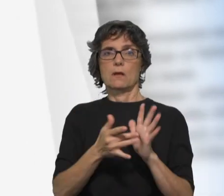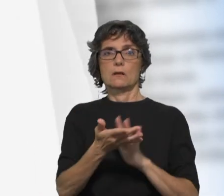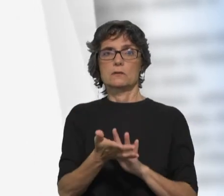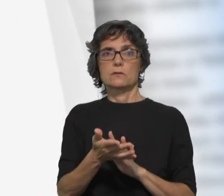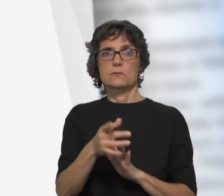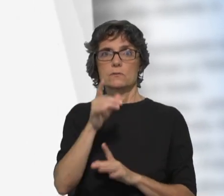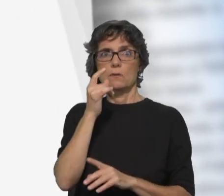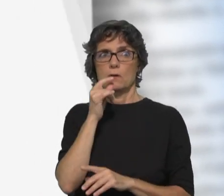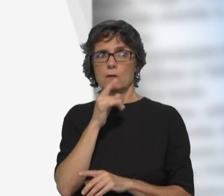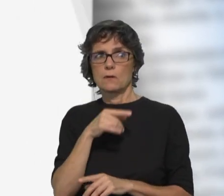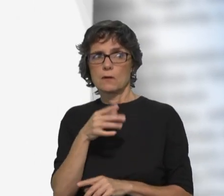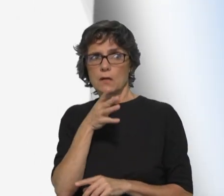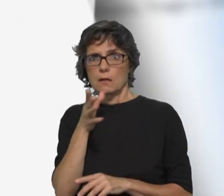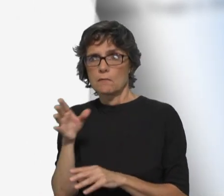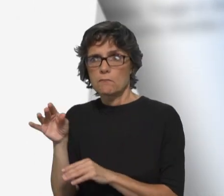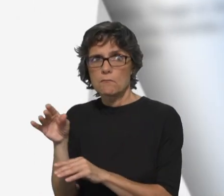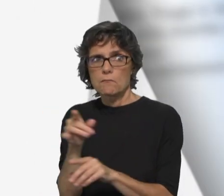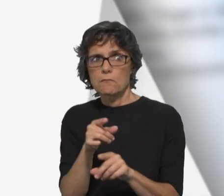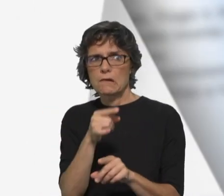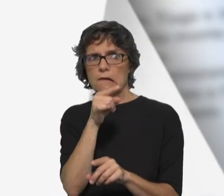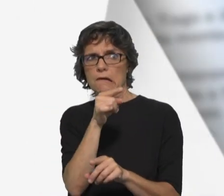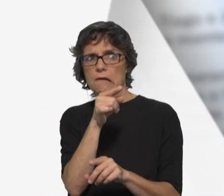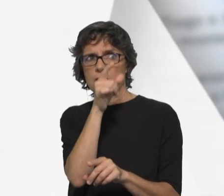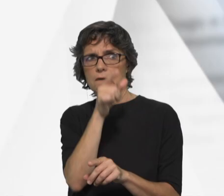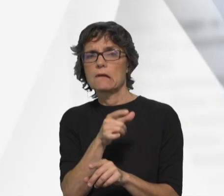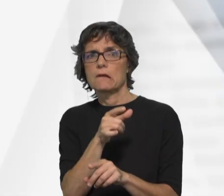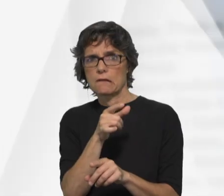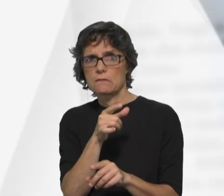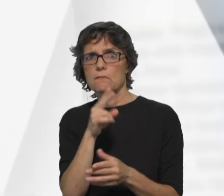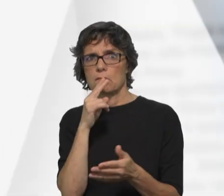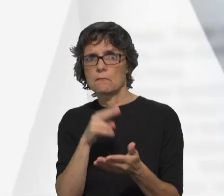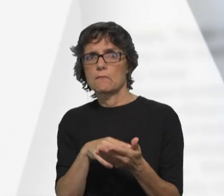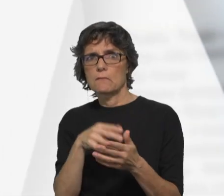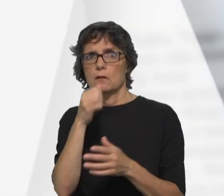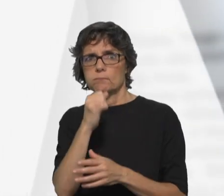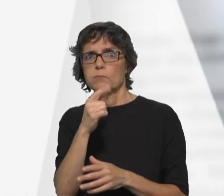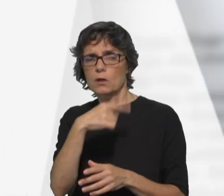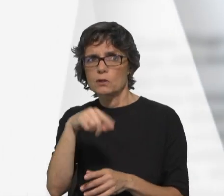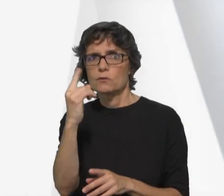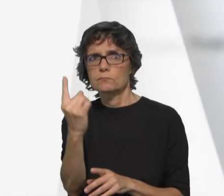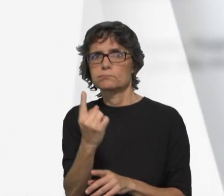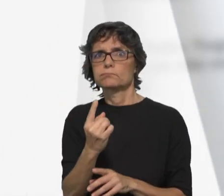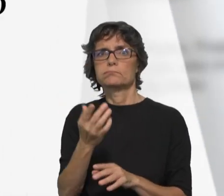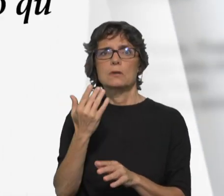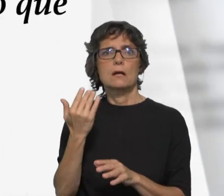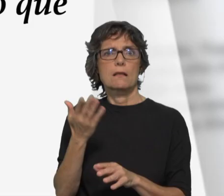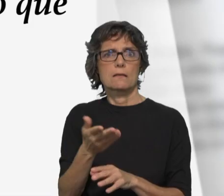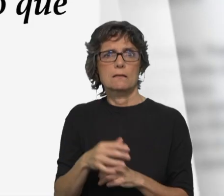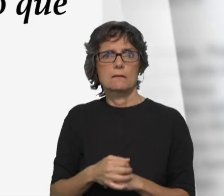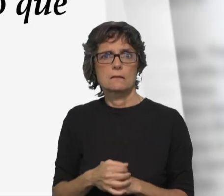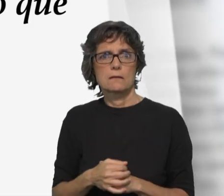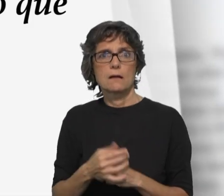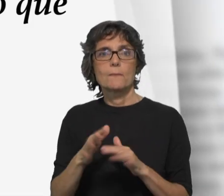aqueles homens começaram a dizer: "Este é, na verdade, o profeta que estava para vir ao mundo."